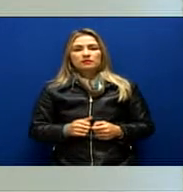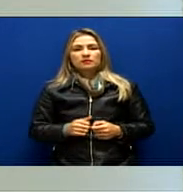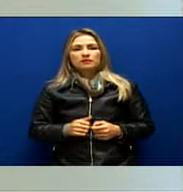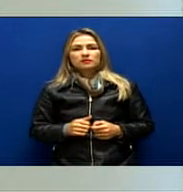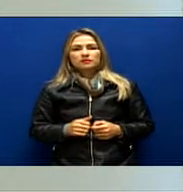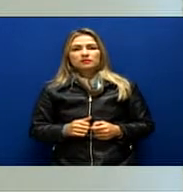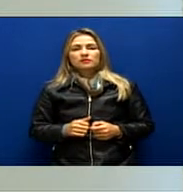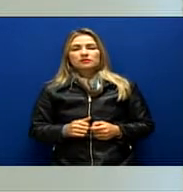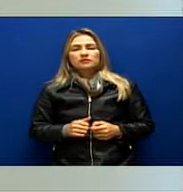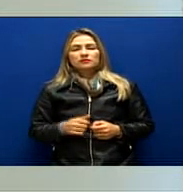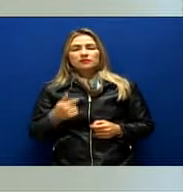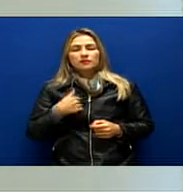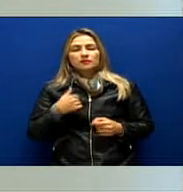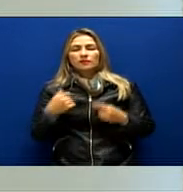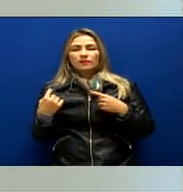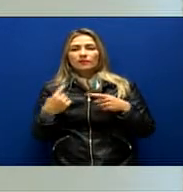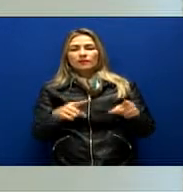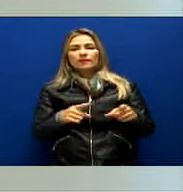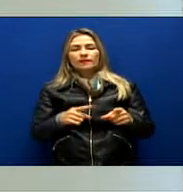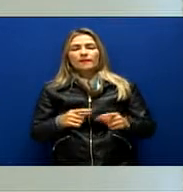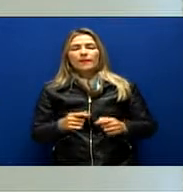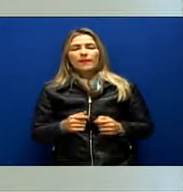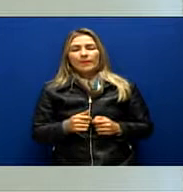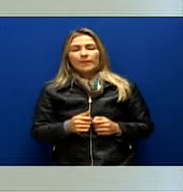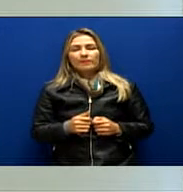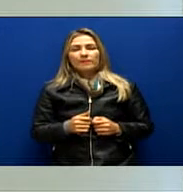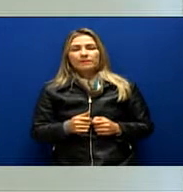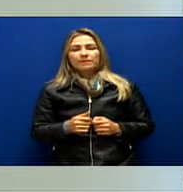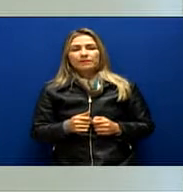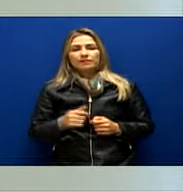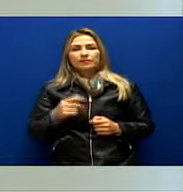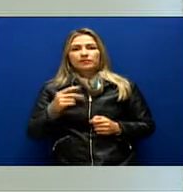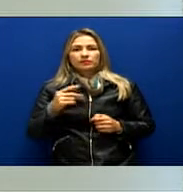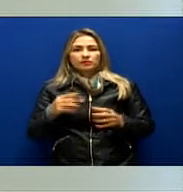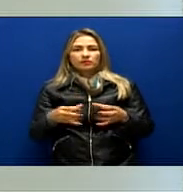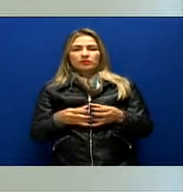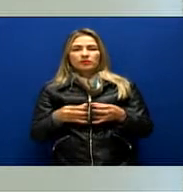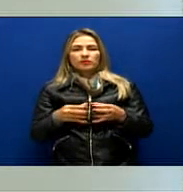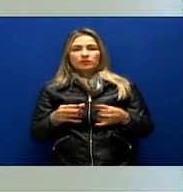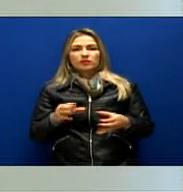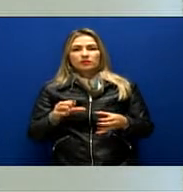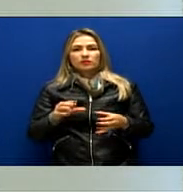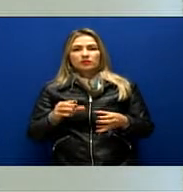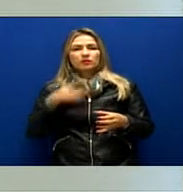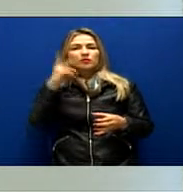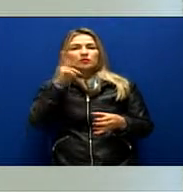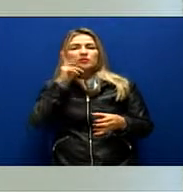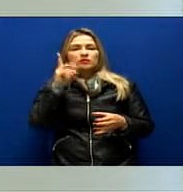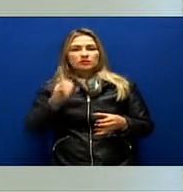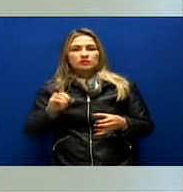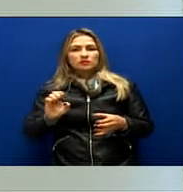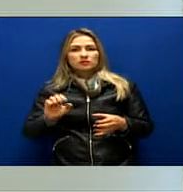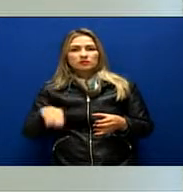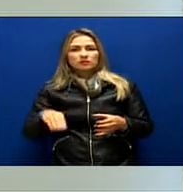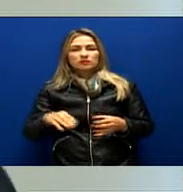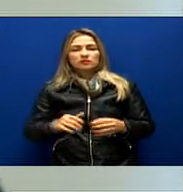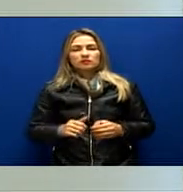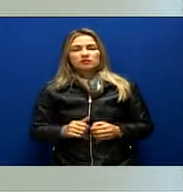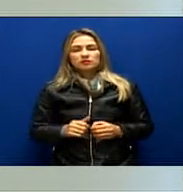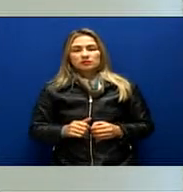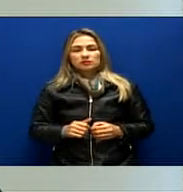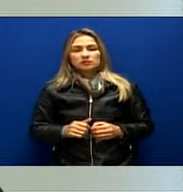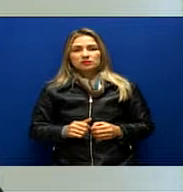orgulho de ser de esquerda, oriundo da classe trabalhadora. Segundo, vereador, Eu não acho